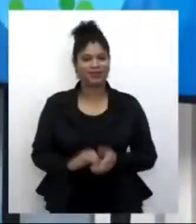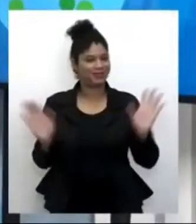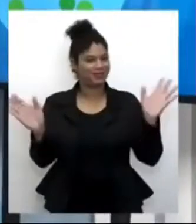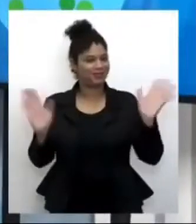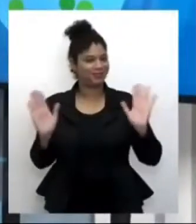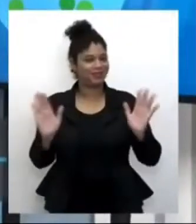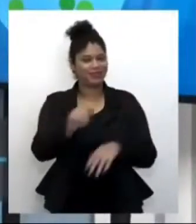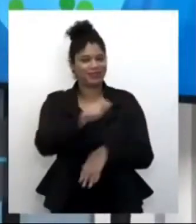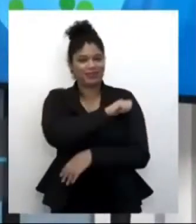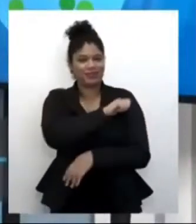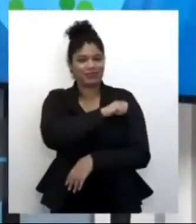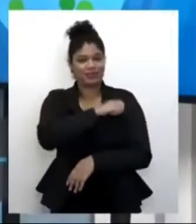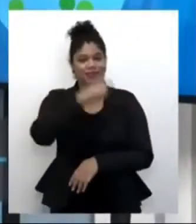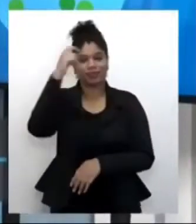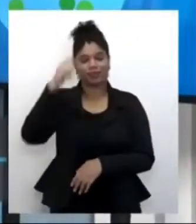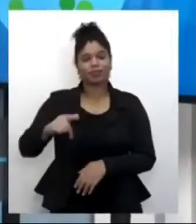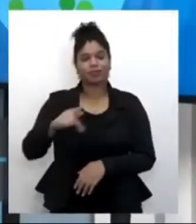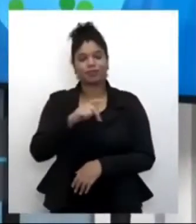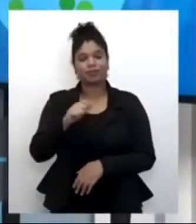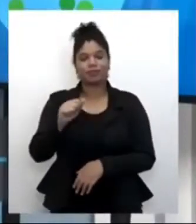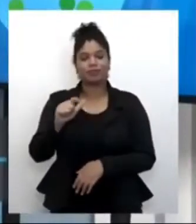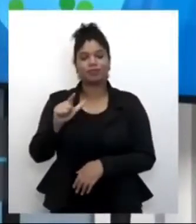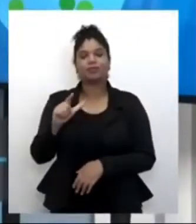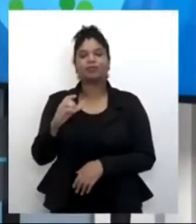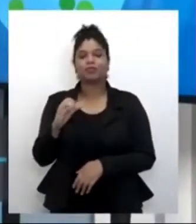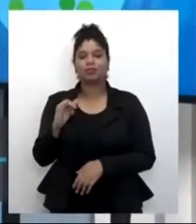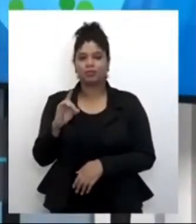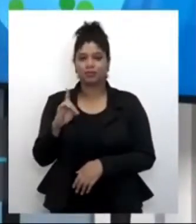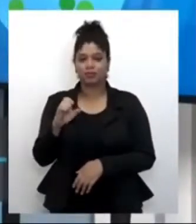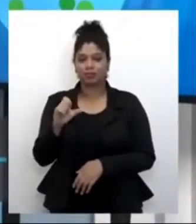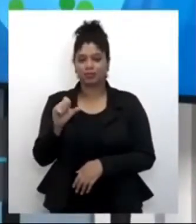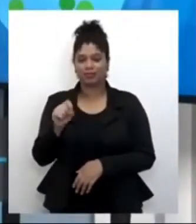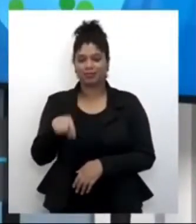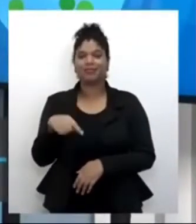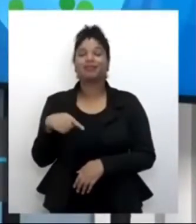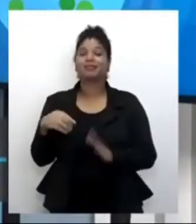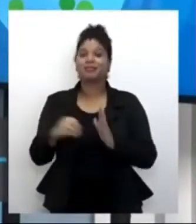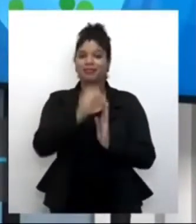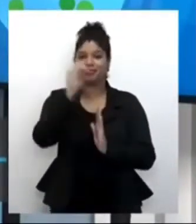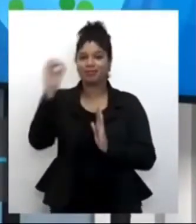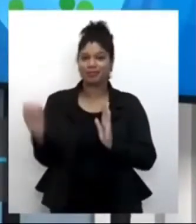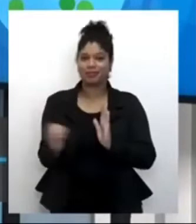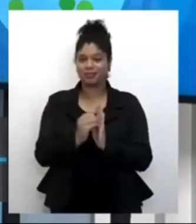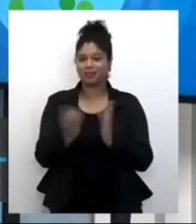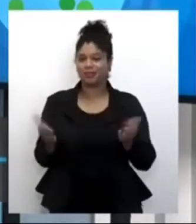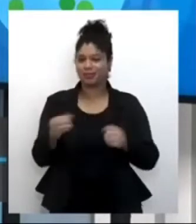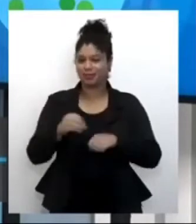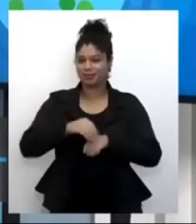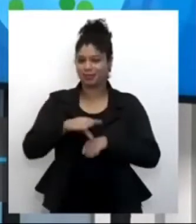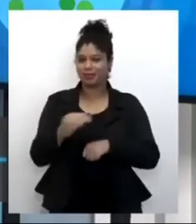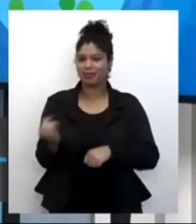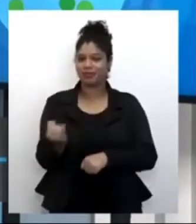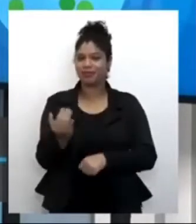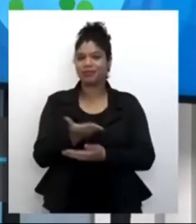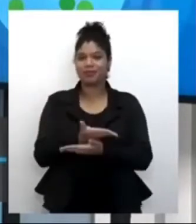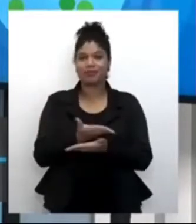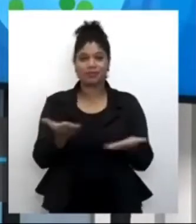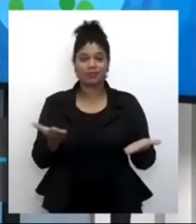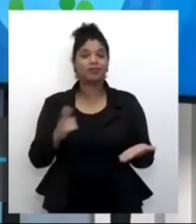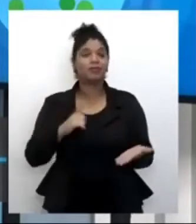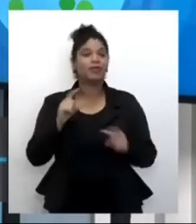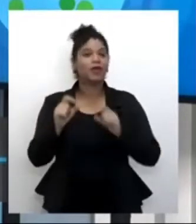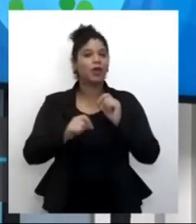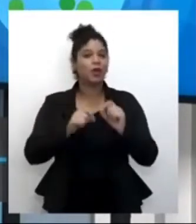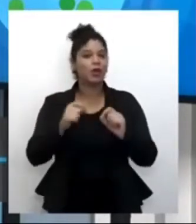Oi galera, professor Alcides Guerreiro do Centro de Mídias, eu tô aqui para te dar um toque importante. Vai rolar